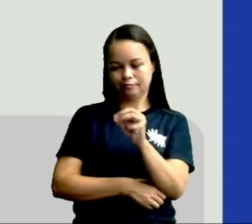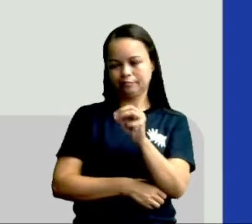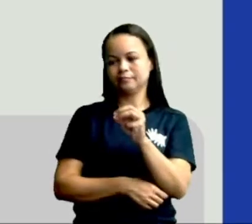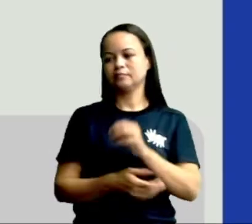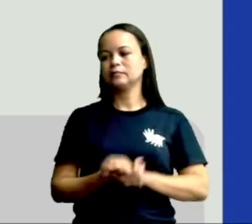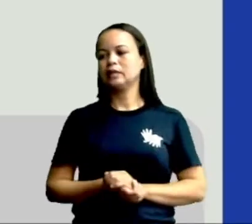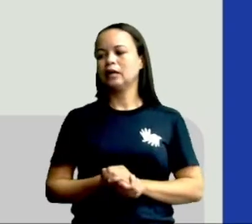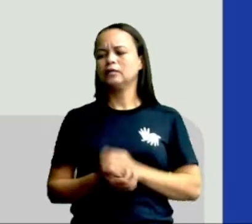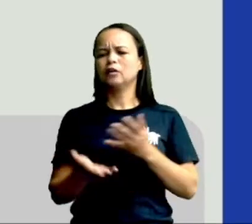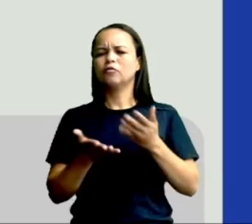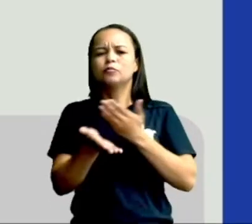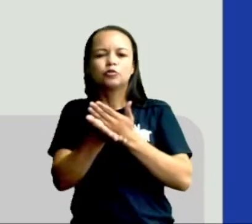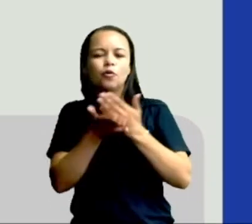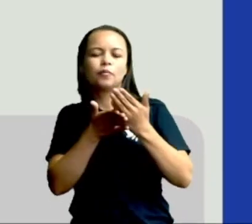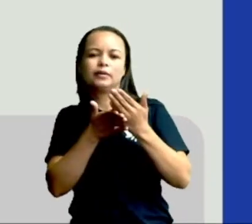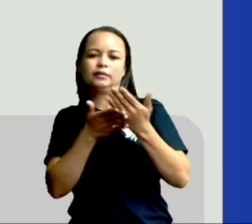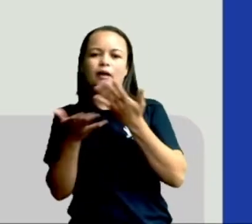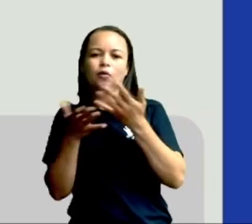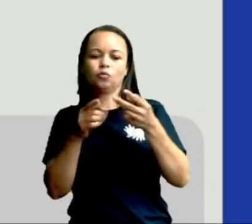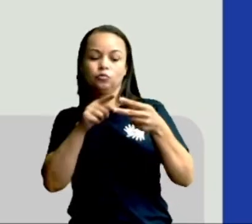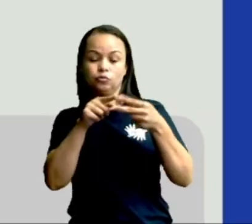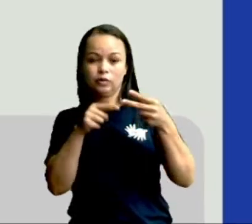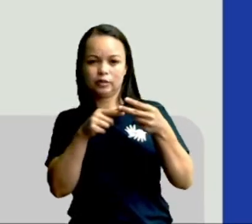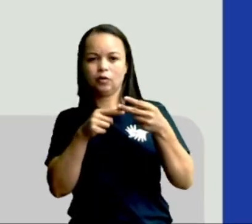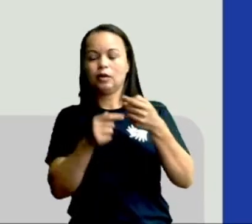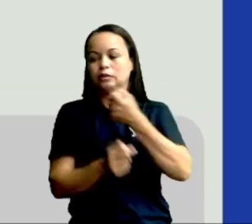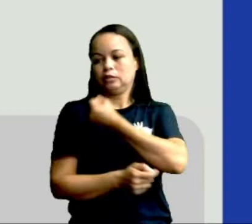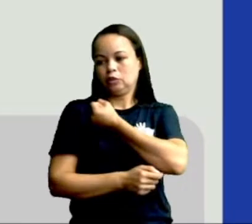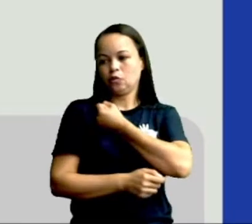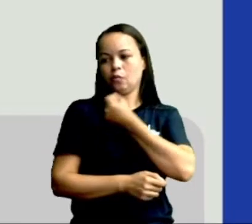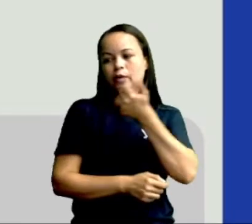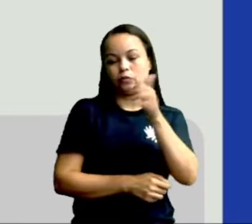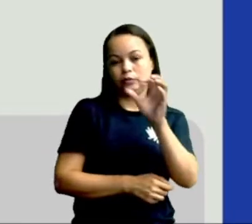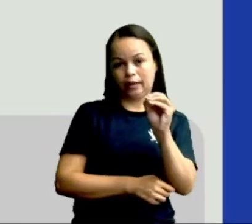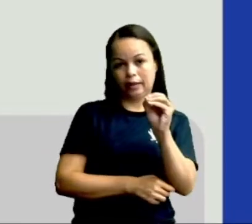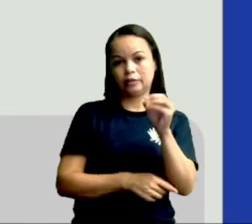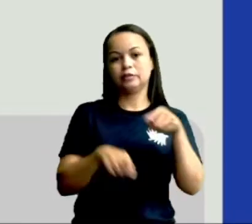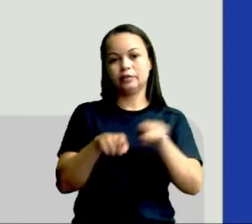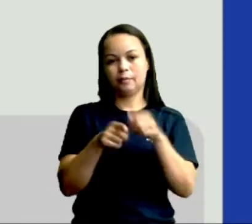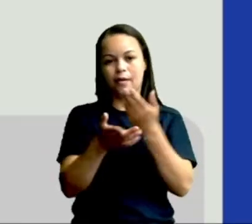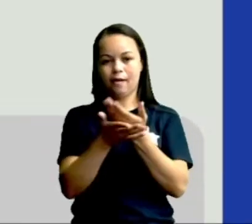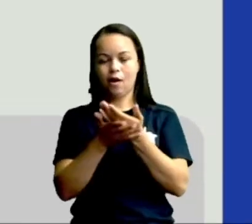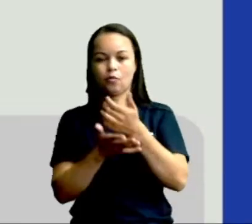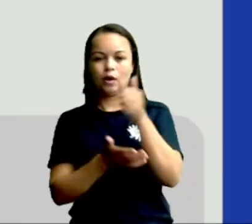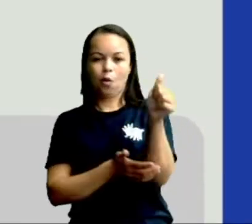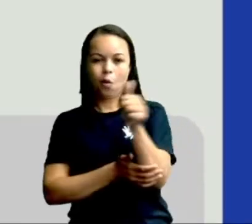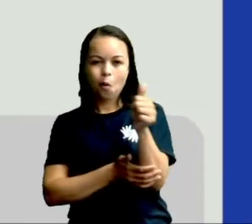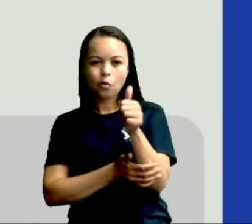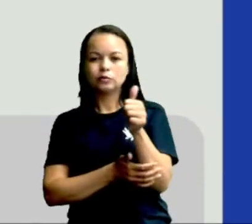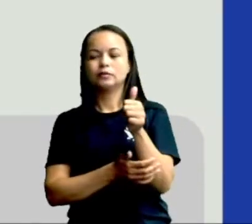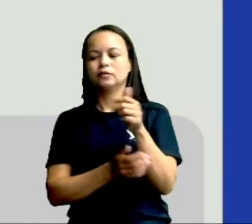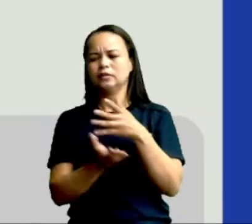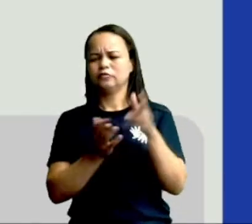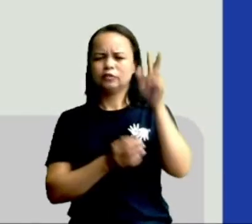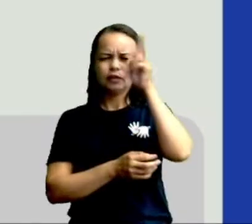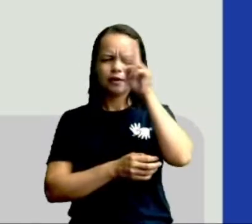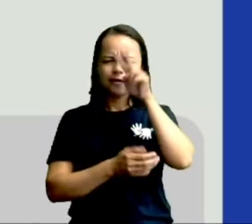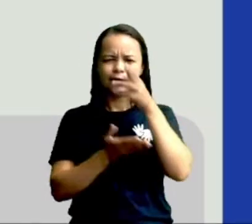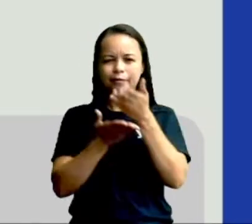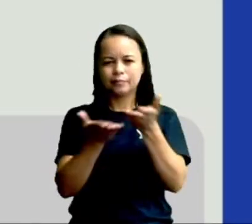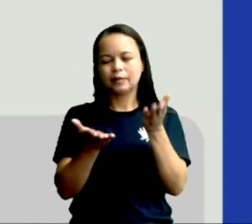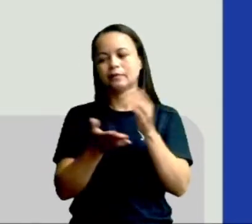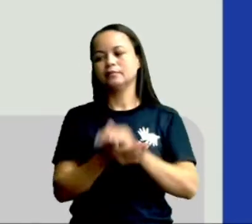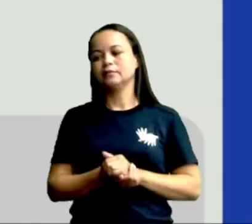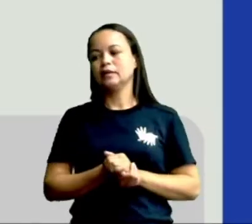começar, com duas aulas, a aula de número 10 e a aula de número 11. Quem lembra, nós falamos na